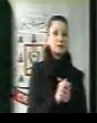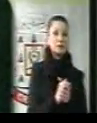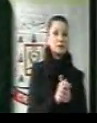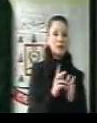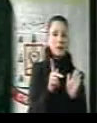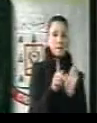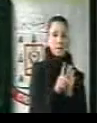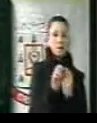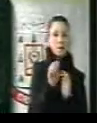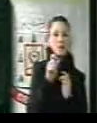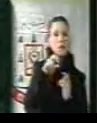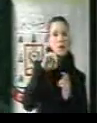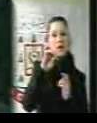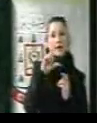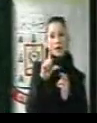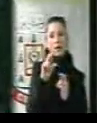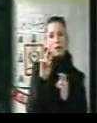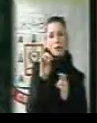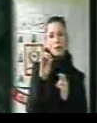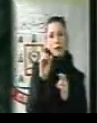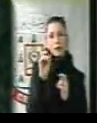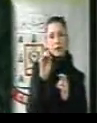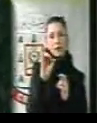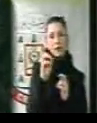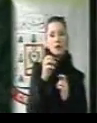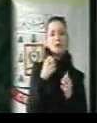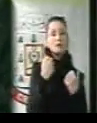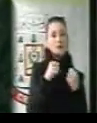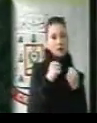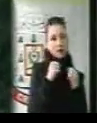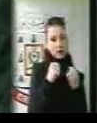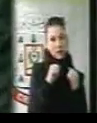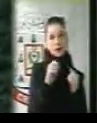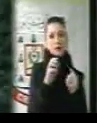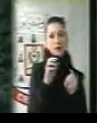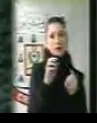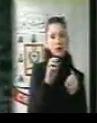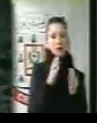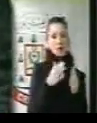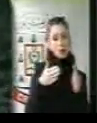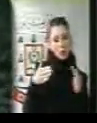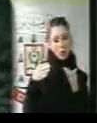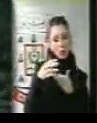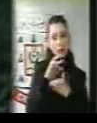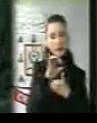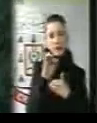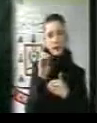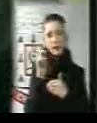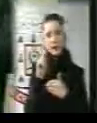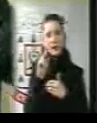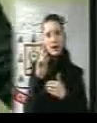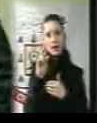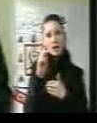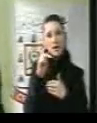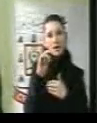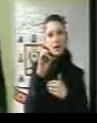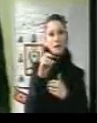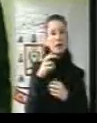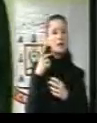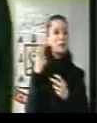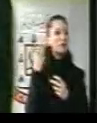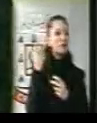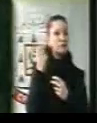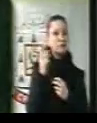próprio anel viário, isso é prioritário há muitos anos. Né? Contorno viário também, a via rápida, tudo isso aí há muitos anos era